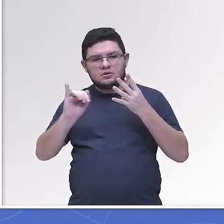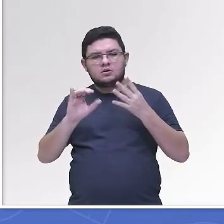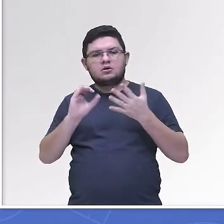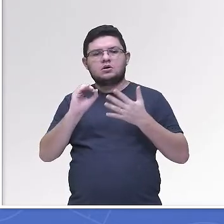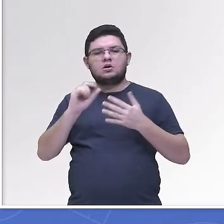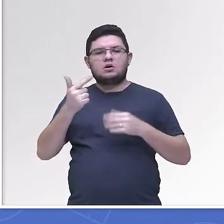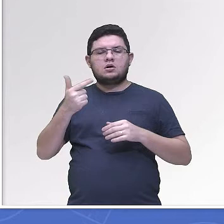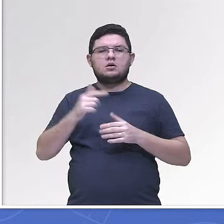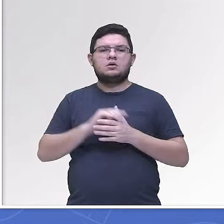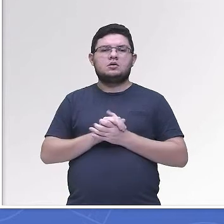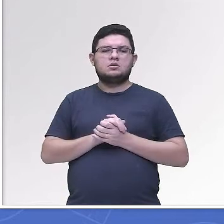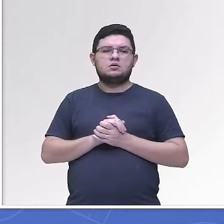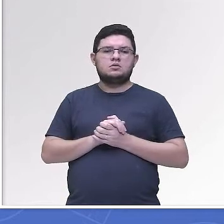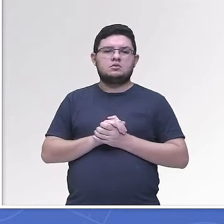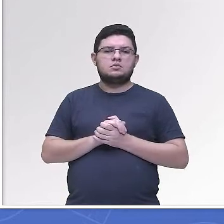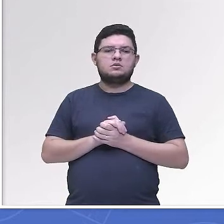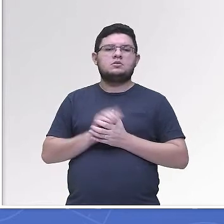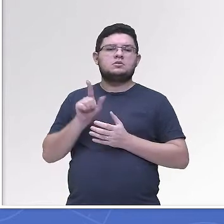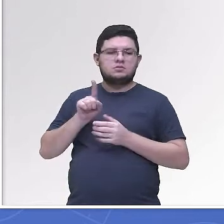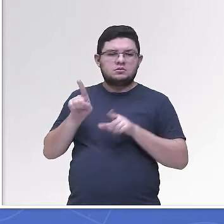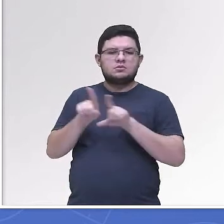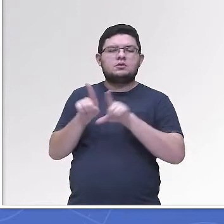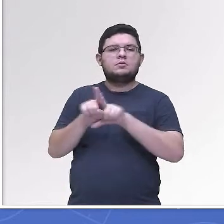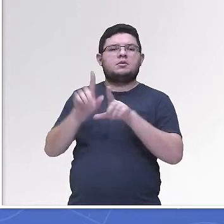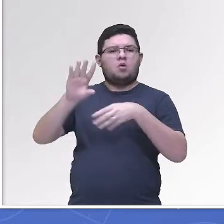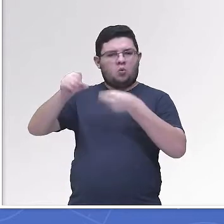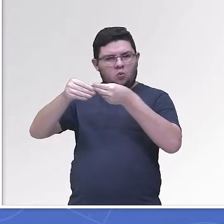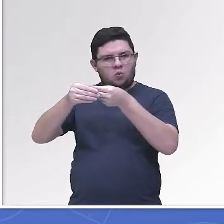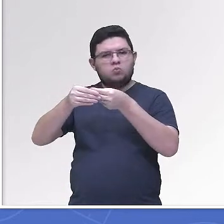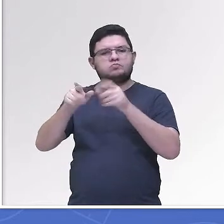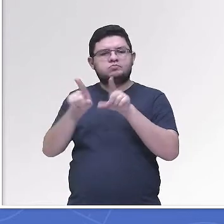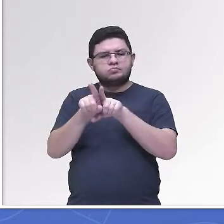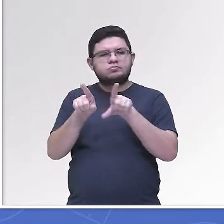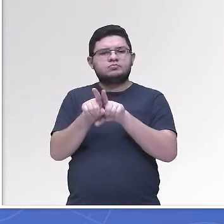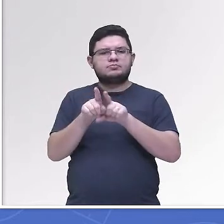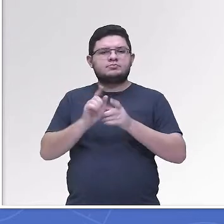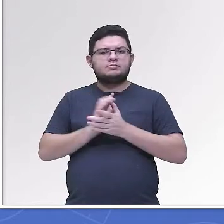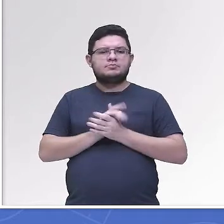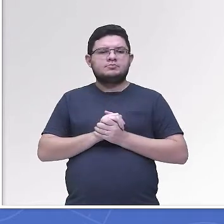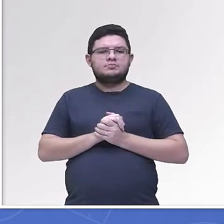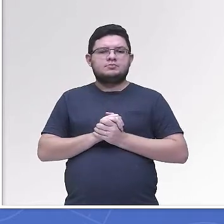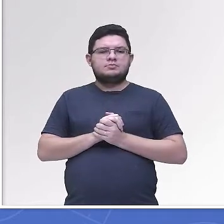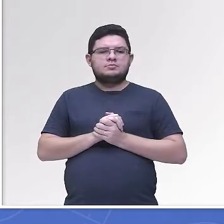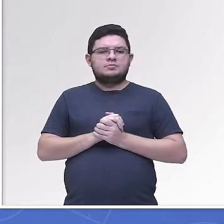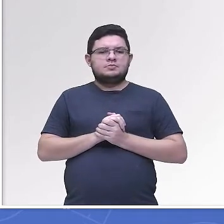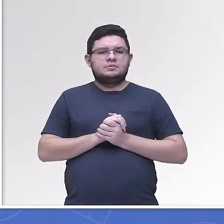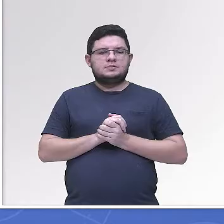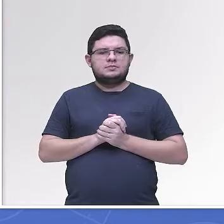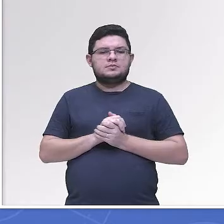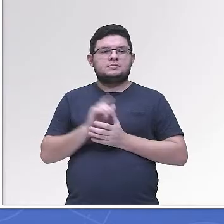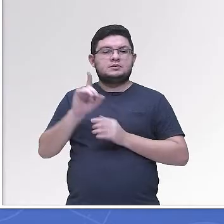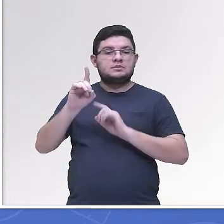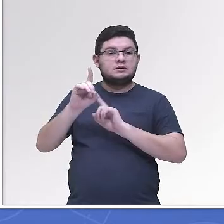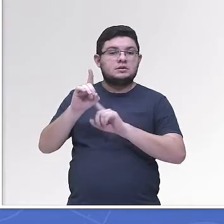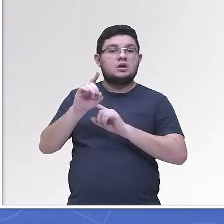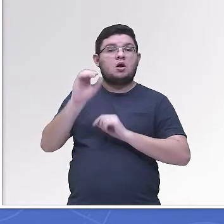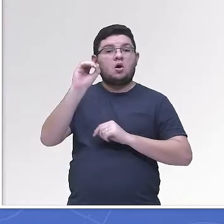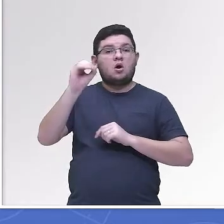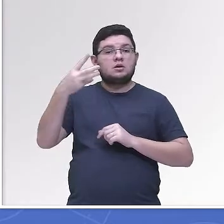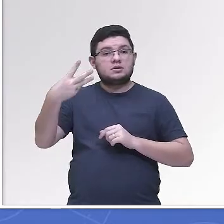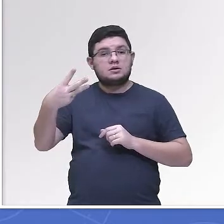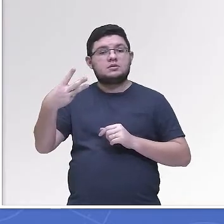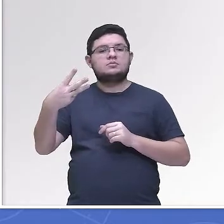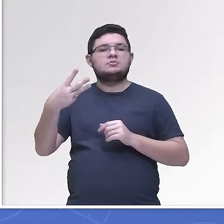oxigênio. Substância composta. E na letra D, O3. O que é o O3? É